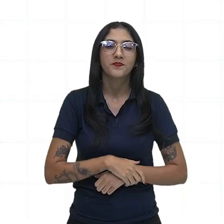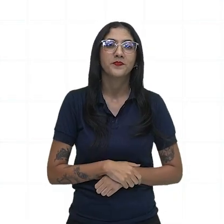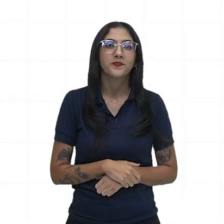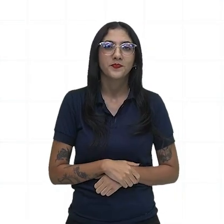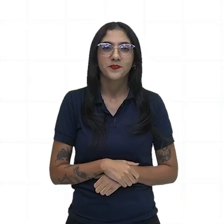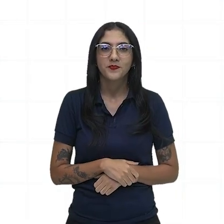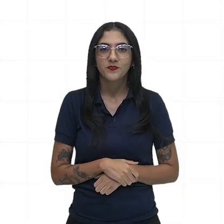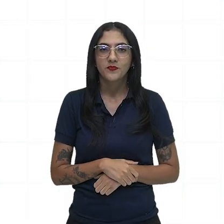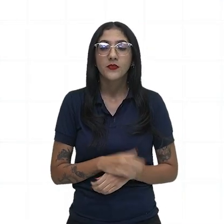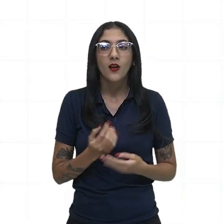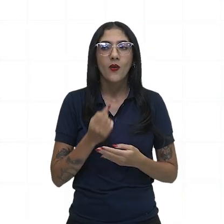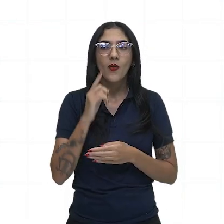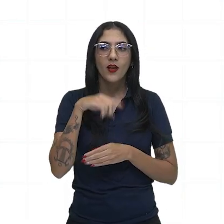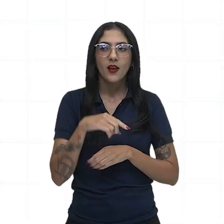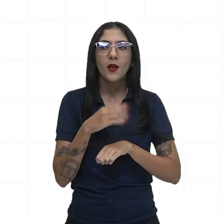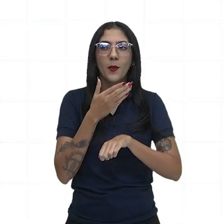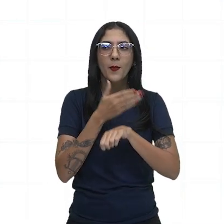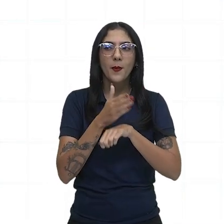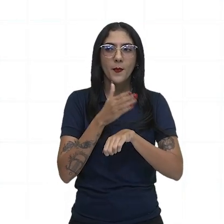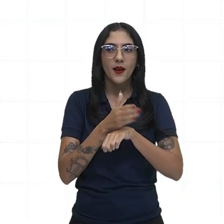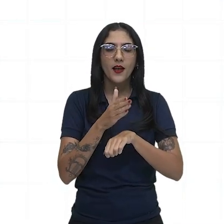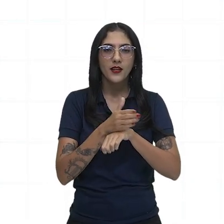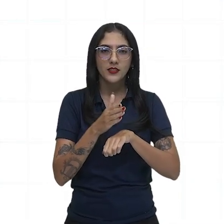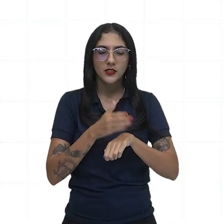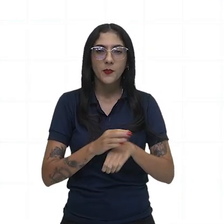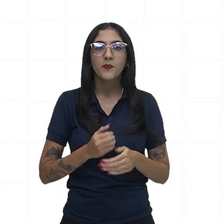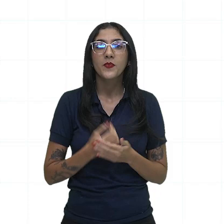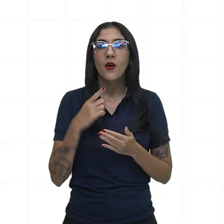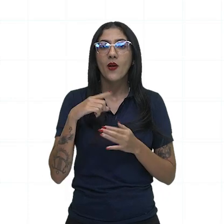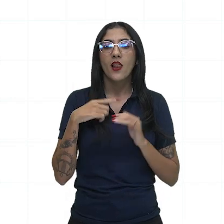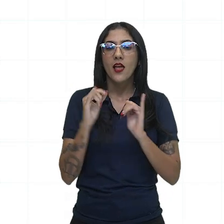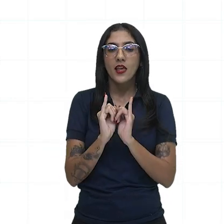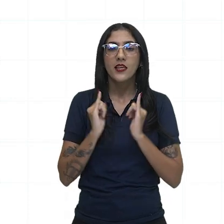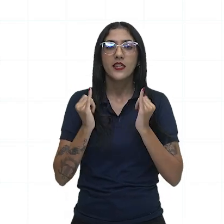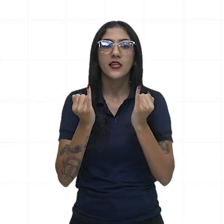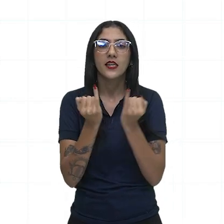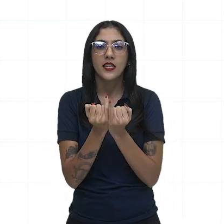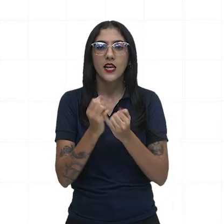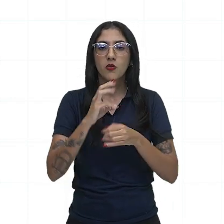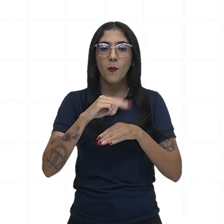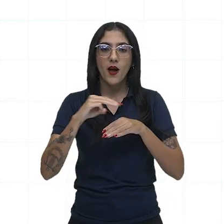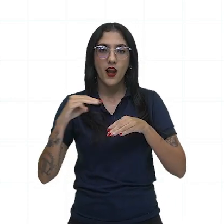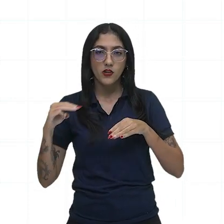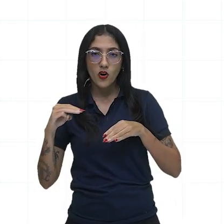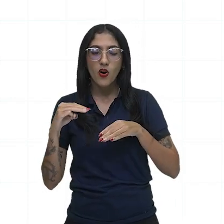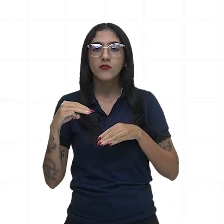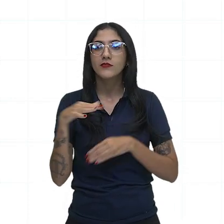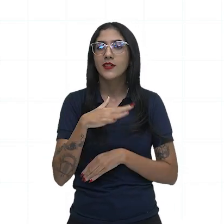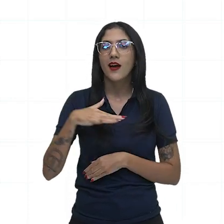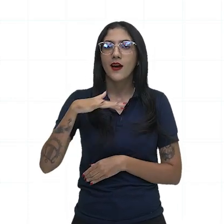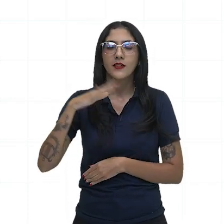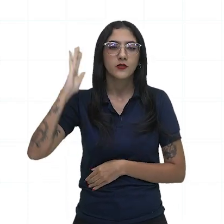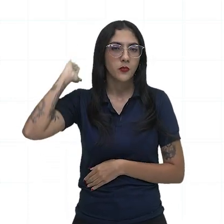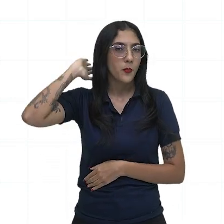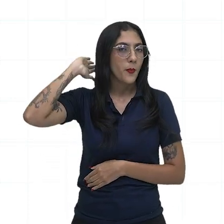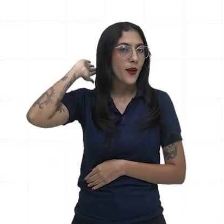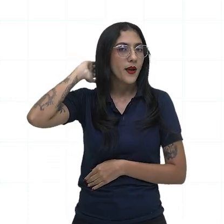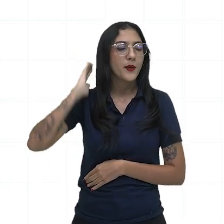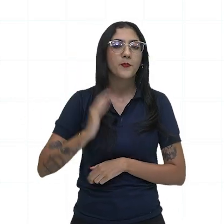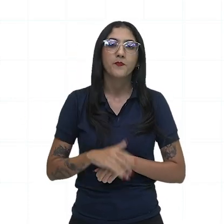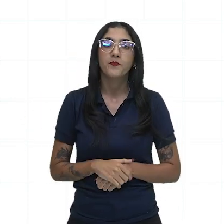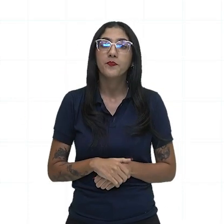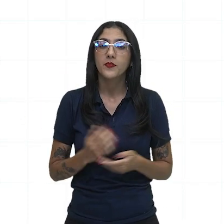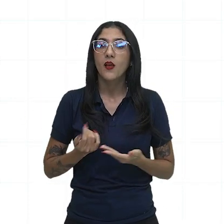aí. É uma prática corporal tradicional da ilha do Marajó, ali do estado do Pará, sendo ao